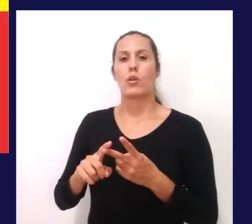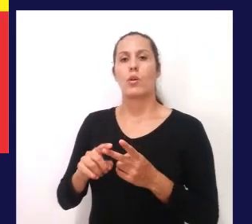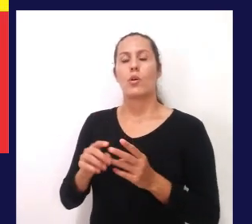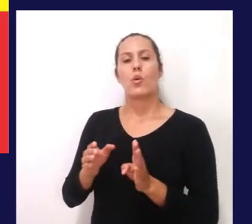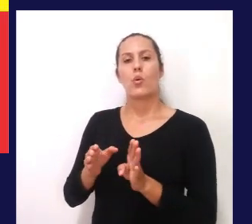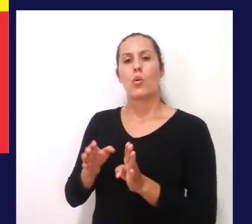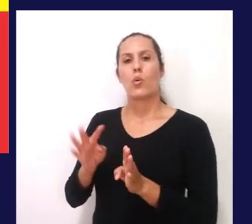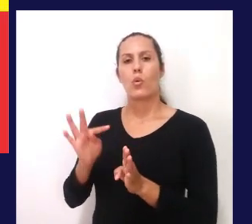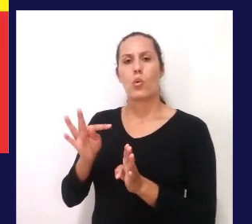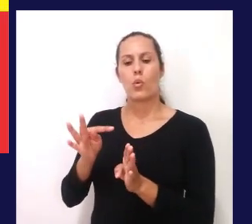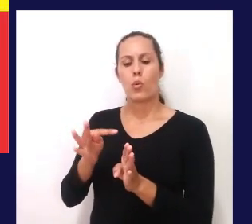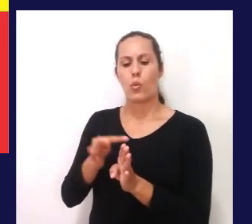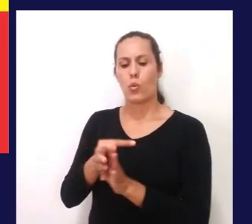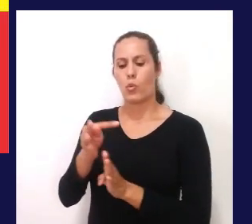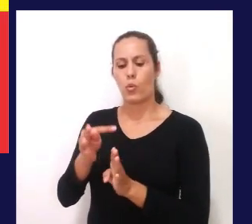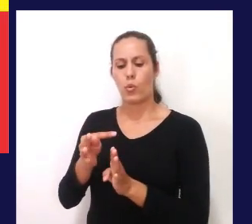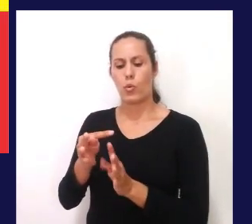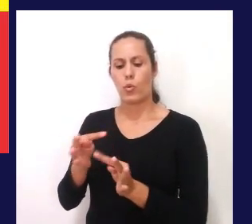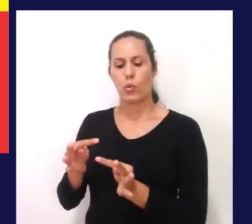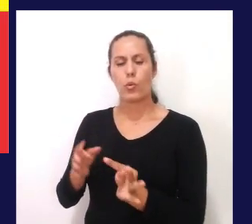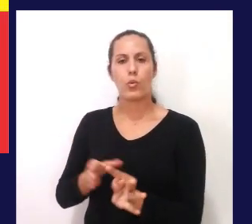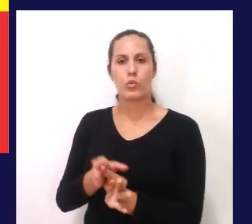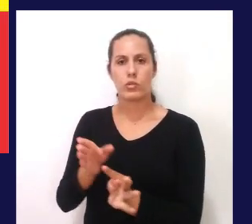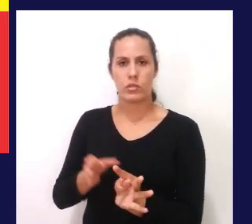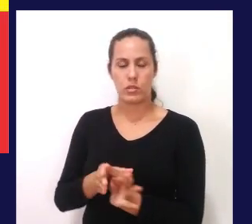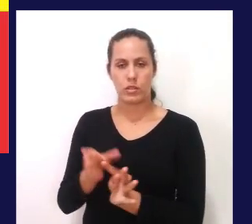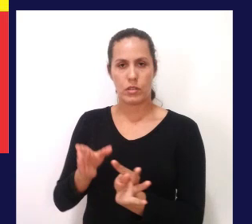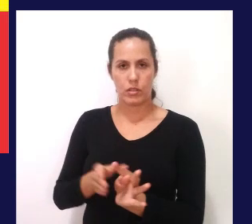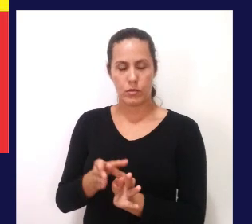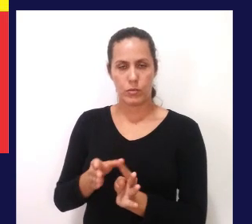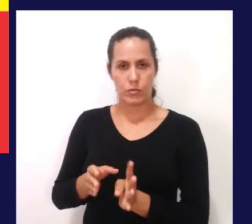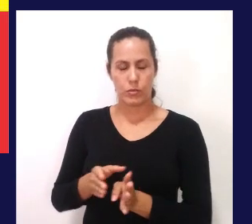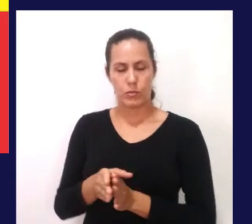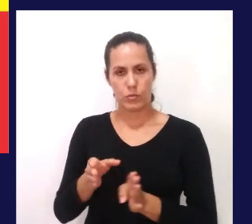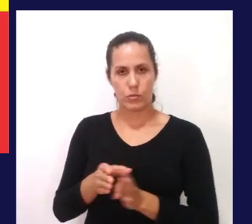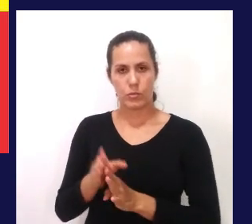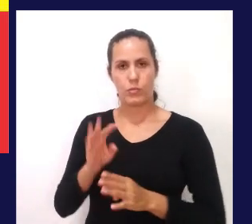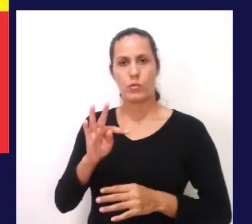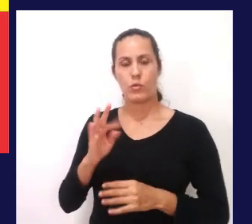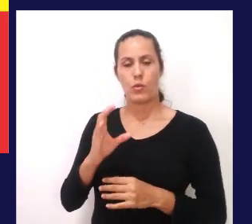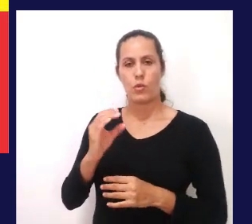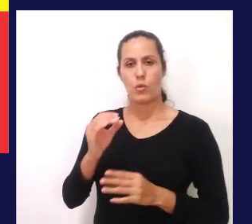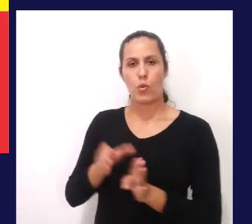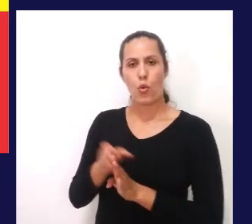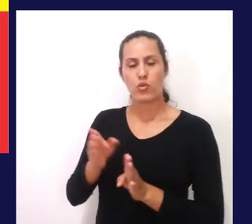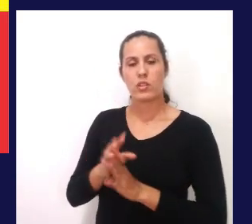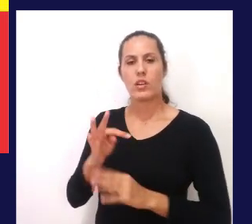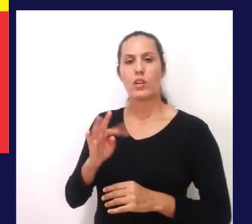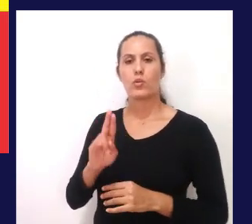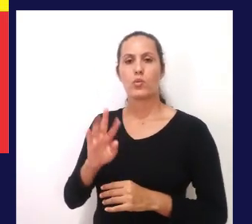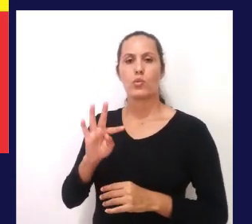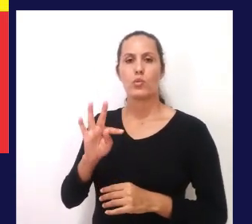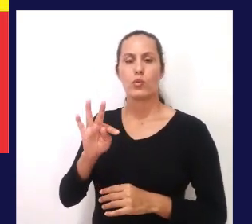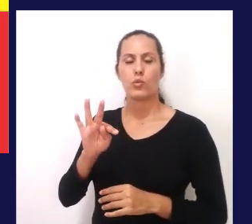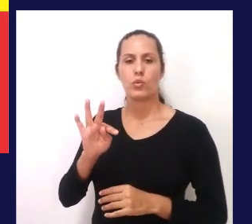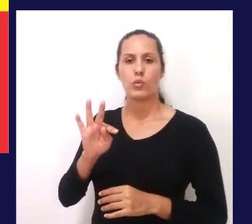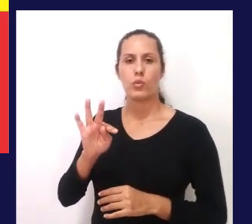Conselho Tutelar, o Projovem para adolescentes e o Grupamento